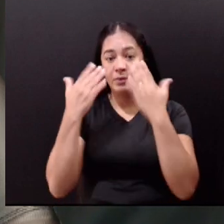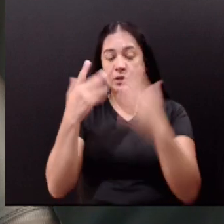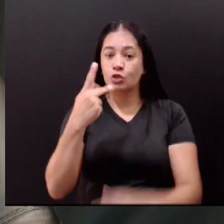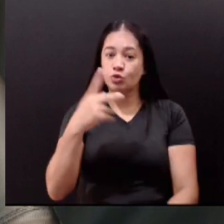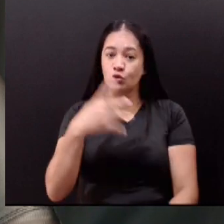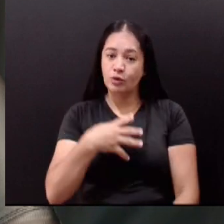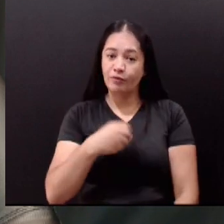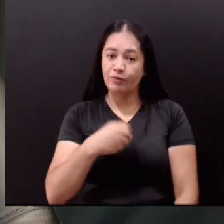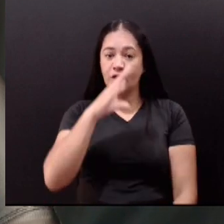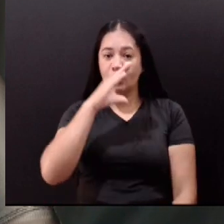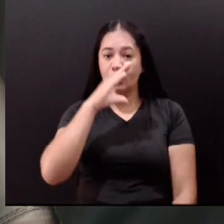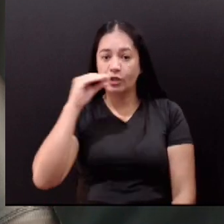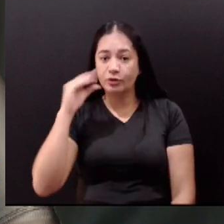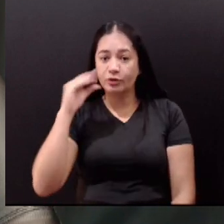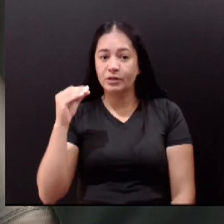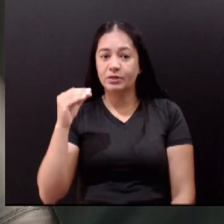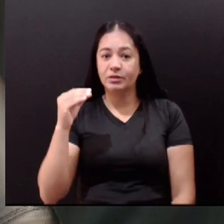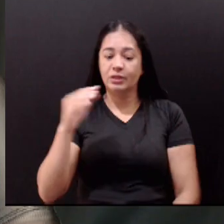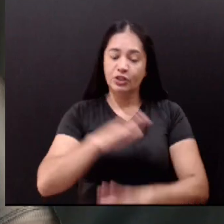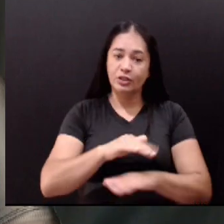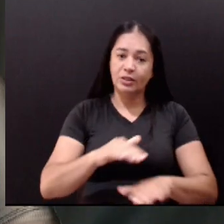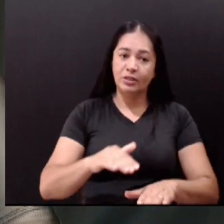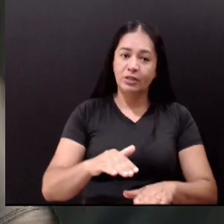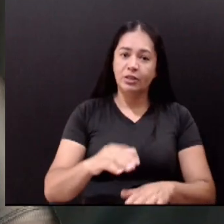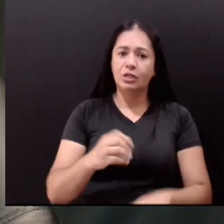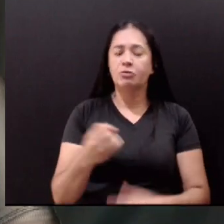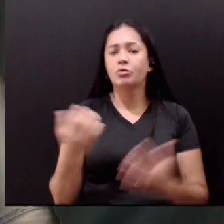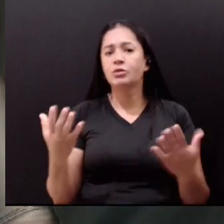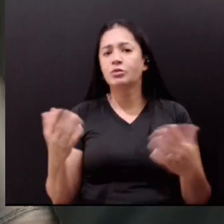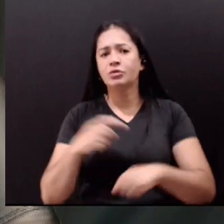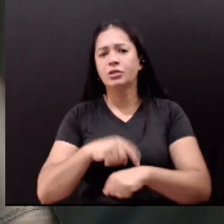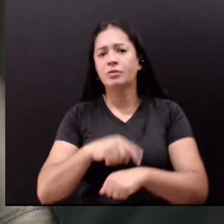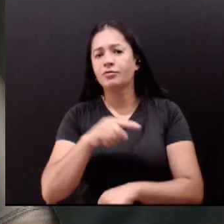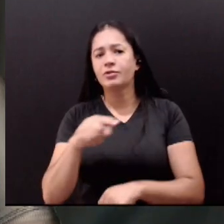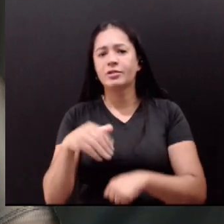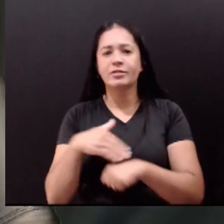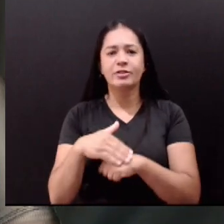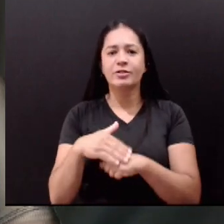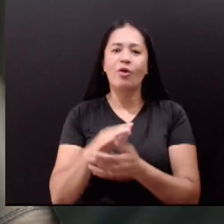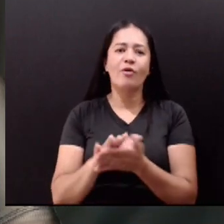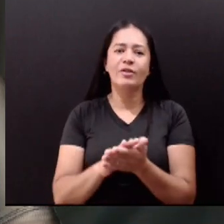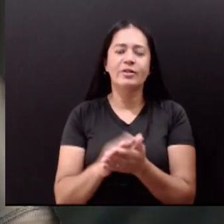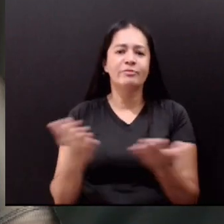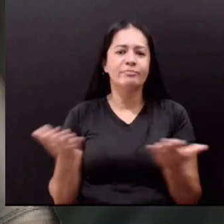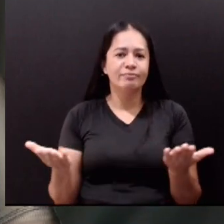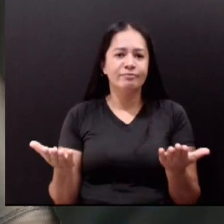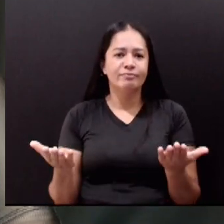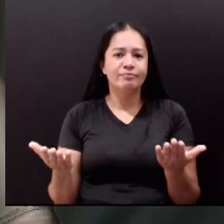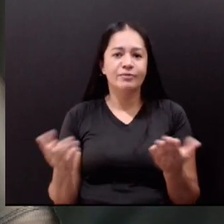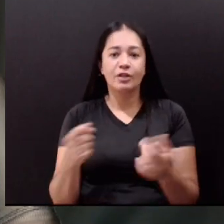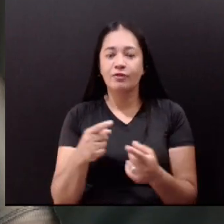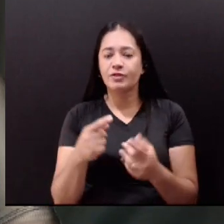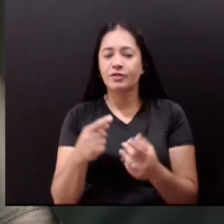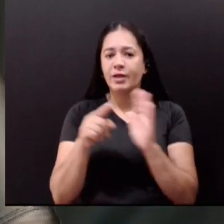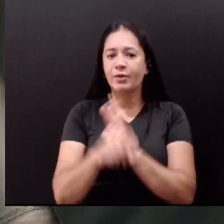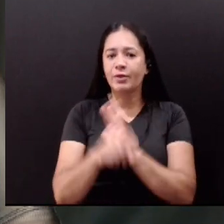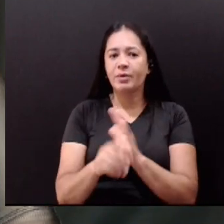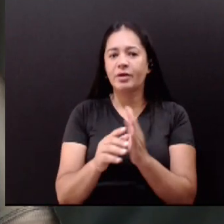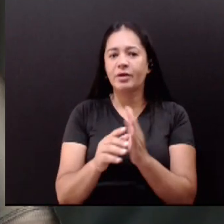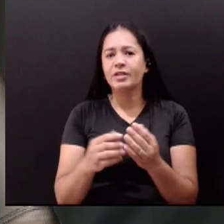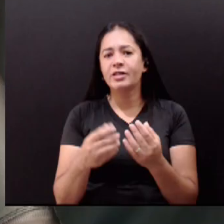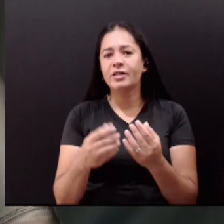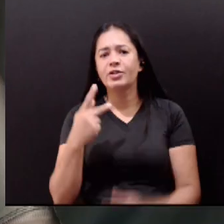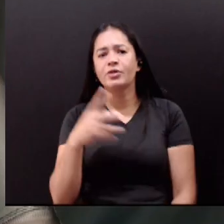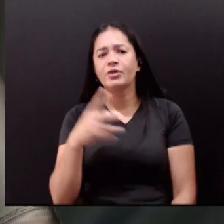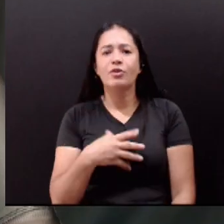sua casa? Faz quanto tempo que vocês não batem um papo, né? Faz quanto tempo que você não pergunta como está seu filho, sua filha,